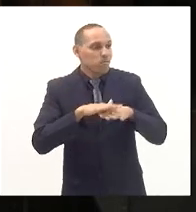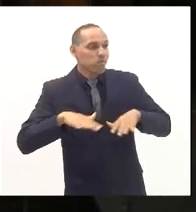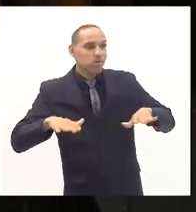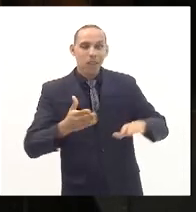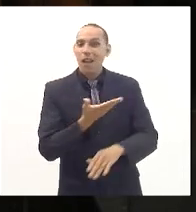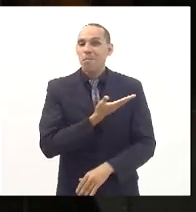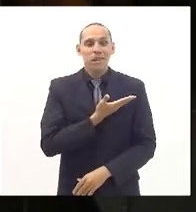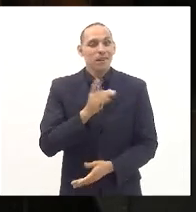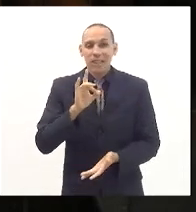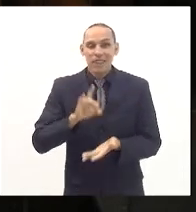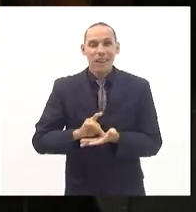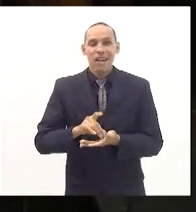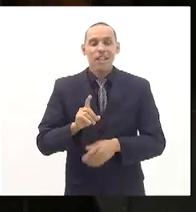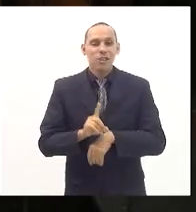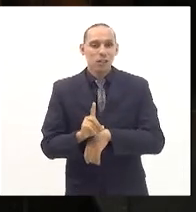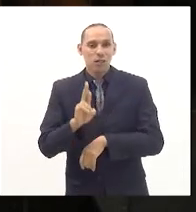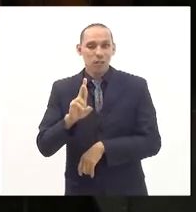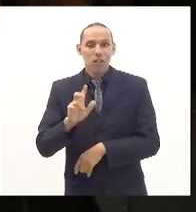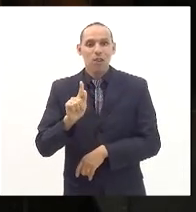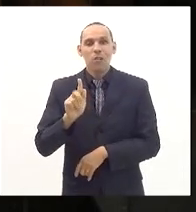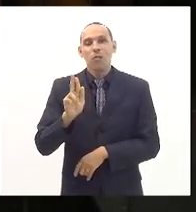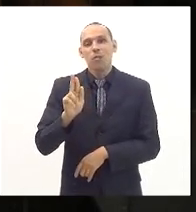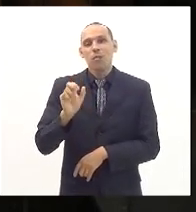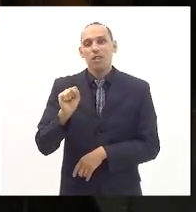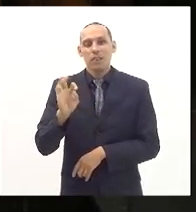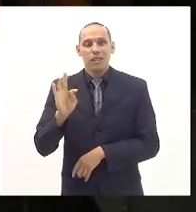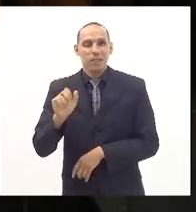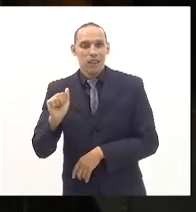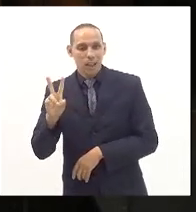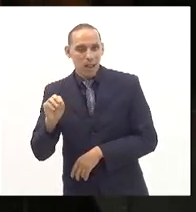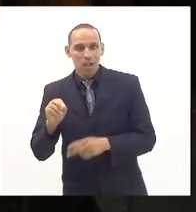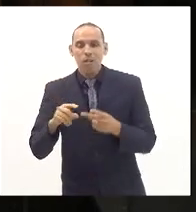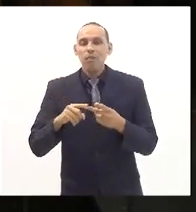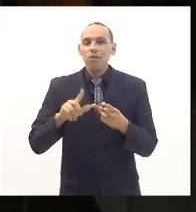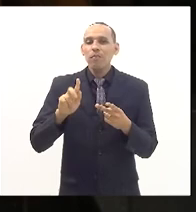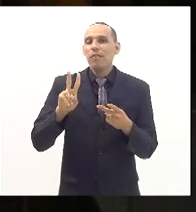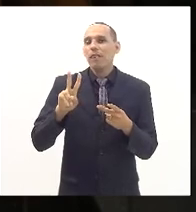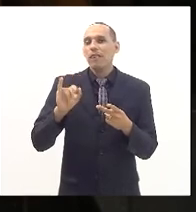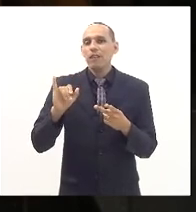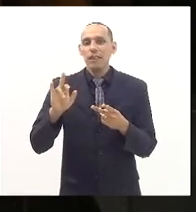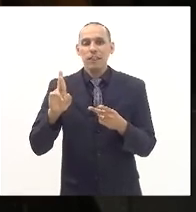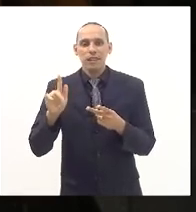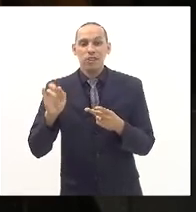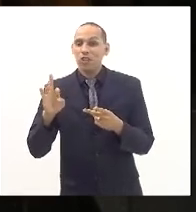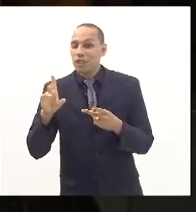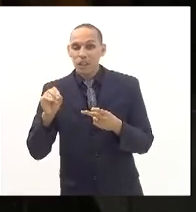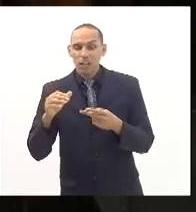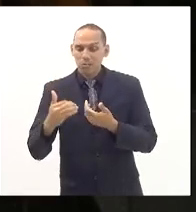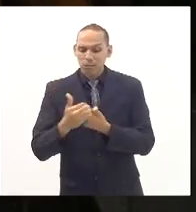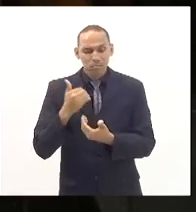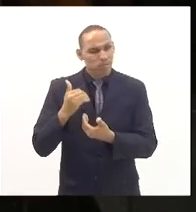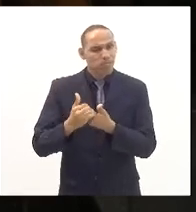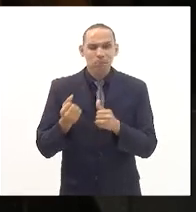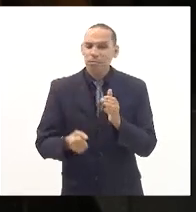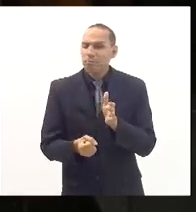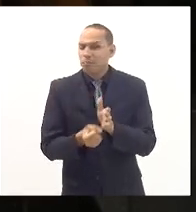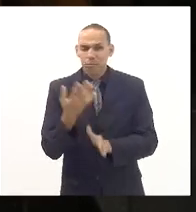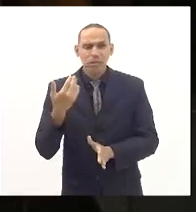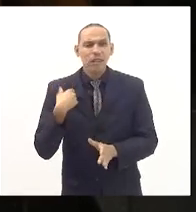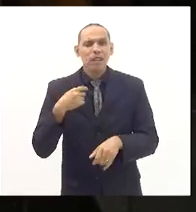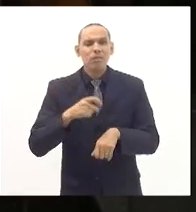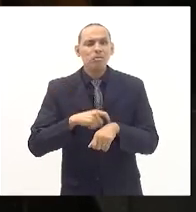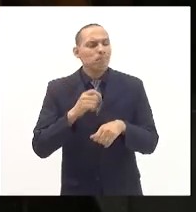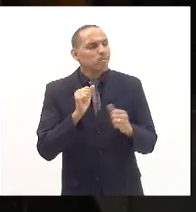amigo Doutor Gustavo e Dr Jim são amigos vão a data conselheiros pessoas que por muitas vezes eu tomei o